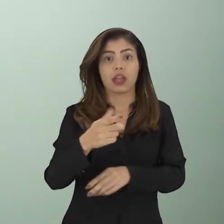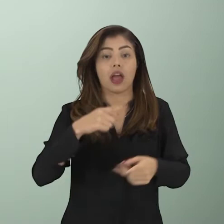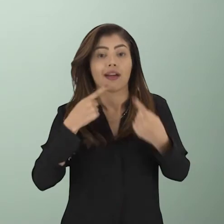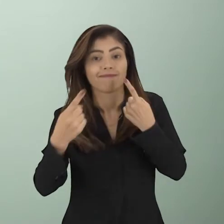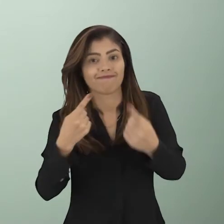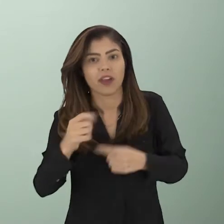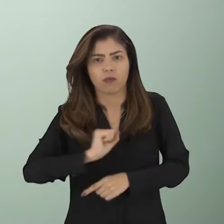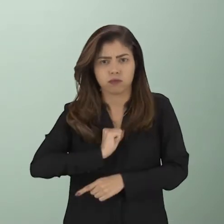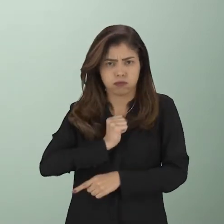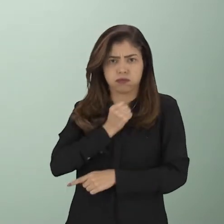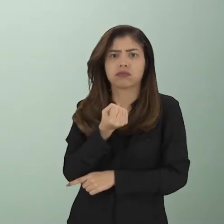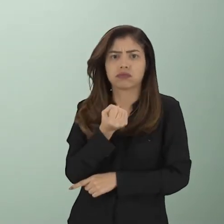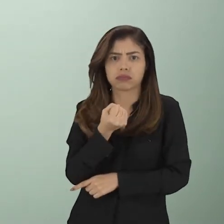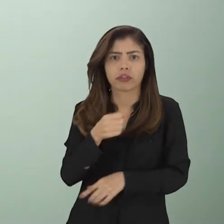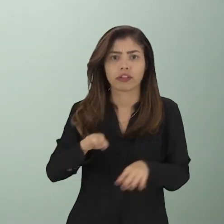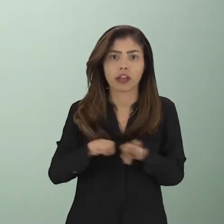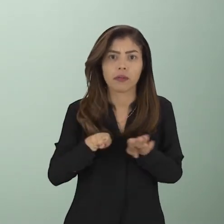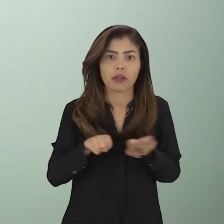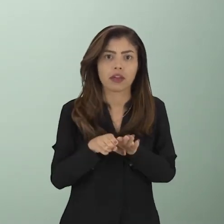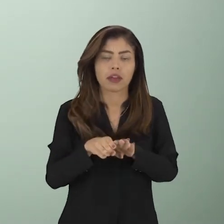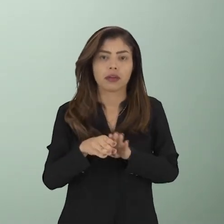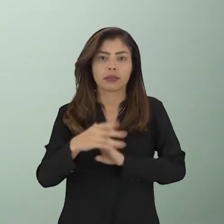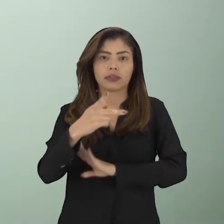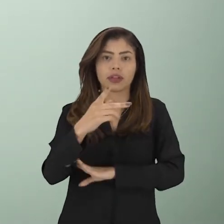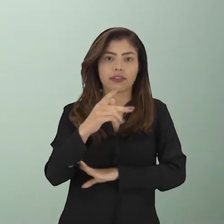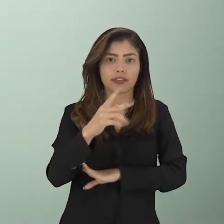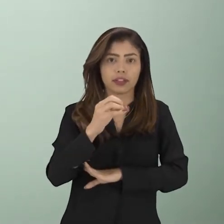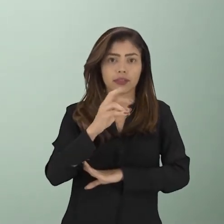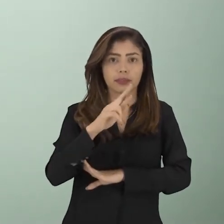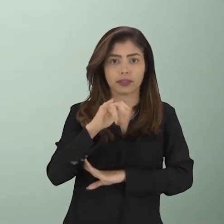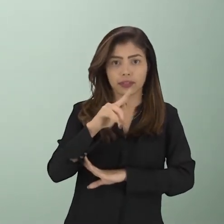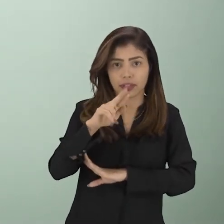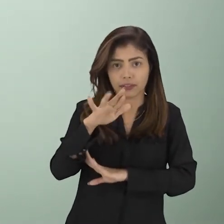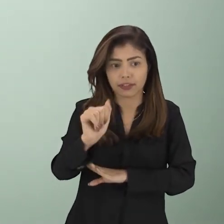de ódio, difusão de pornografia infantil,